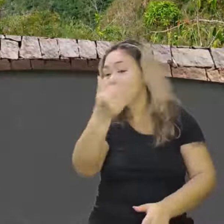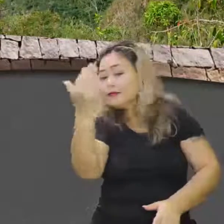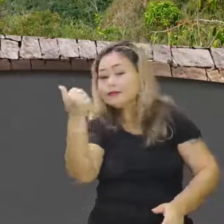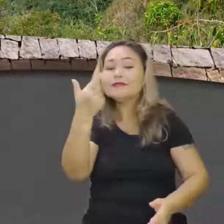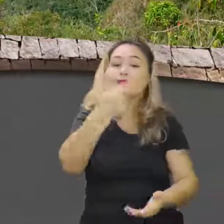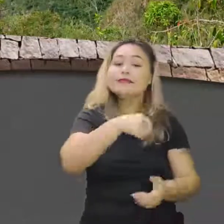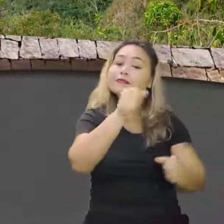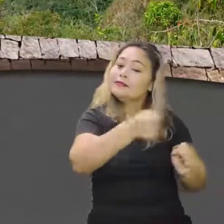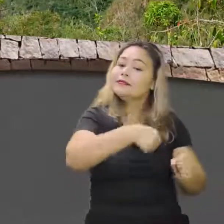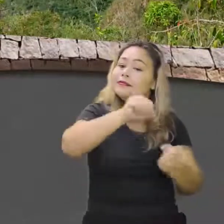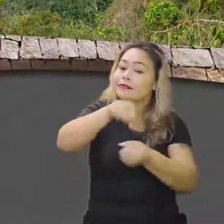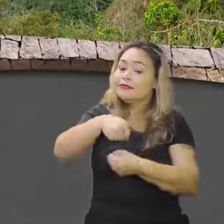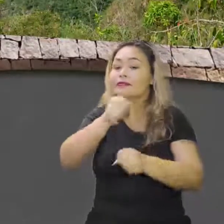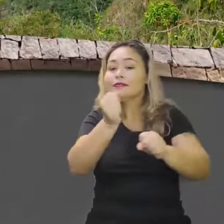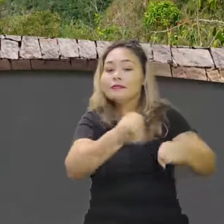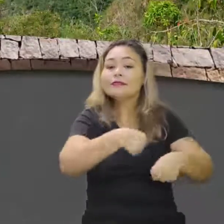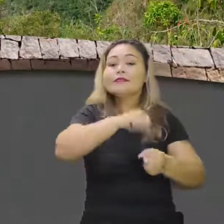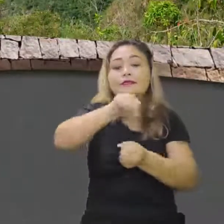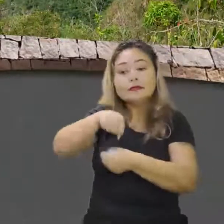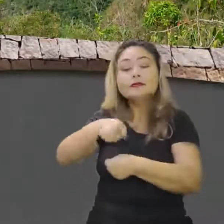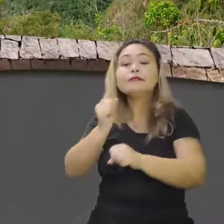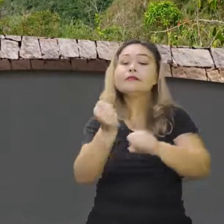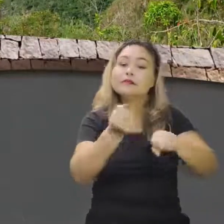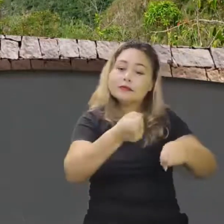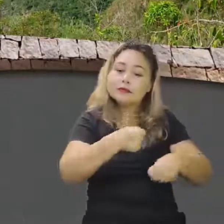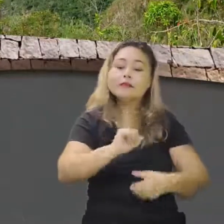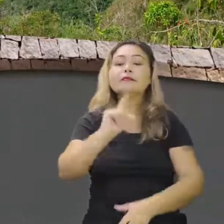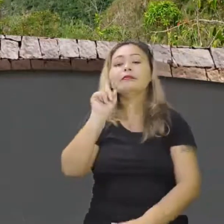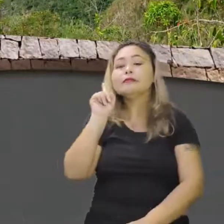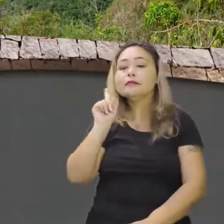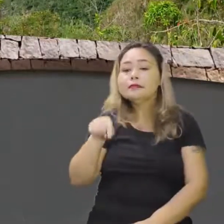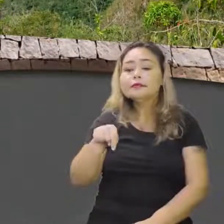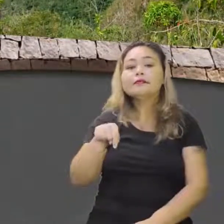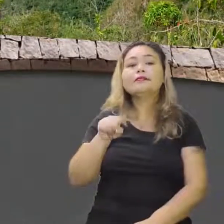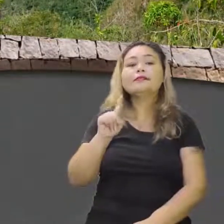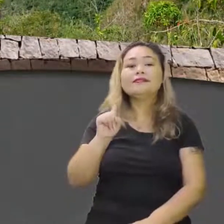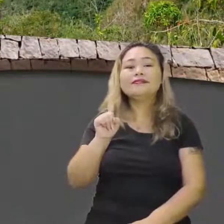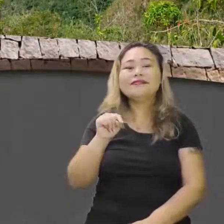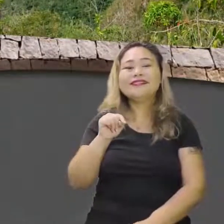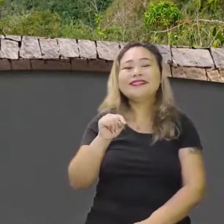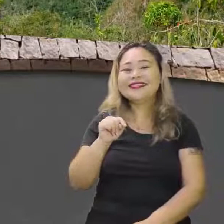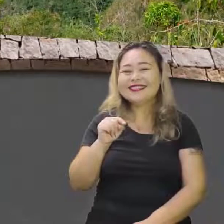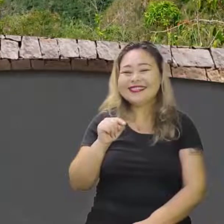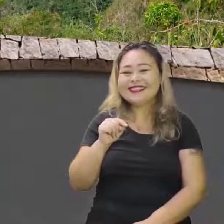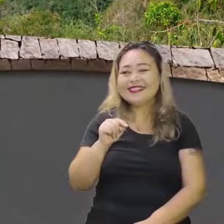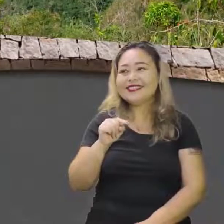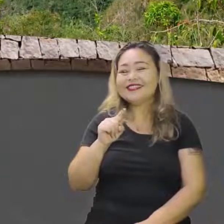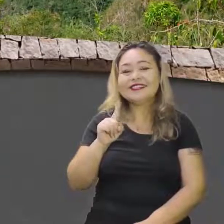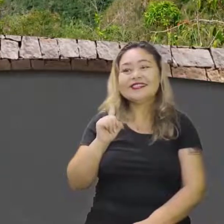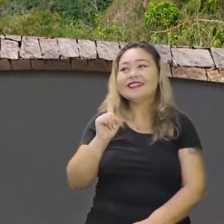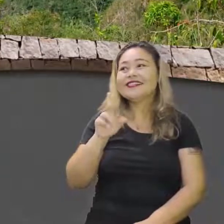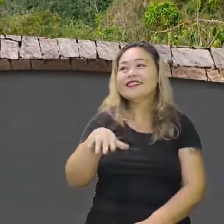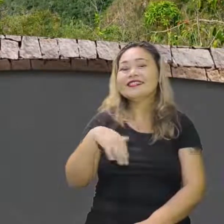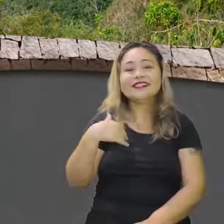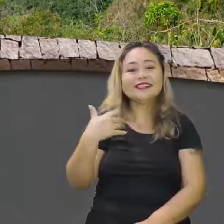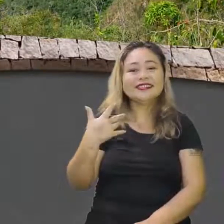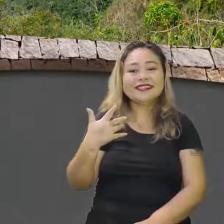lá, só, ó. Poxa, professor, e era aí, a maior parte era no remo ainda, tá? E um